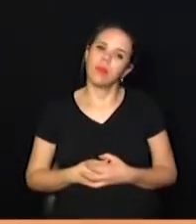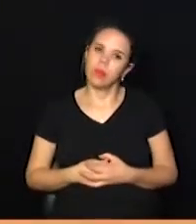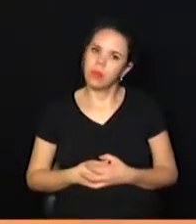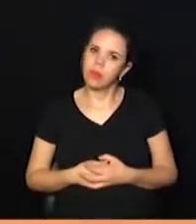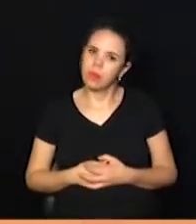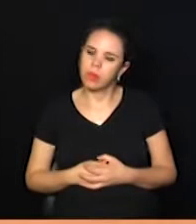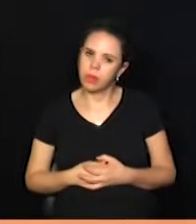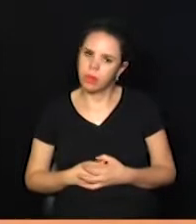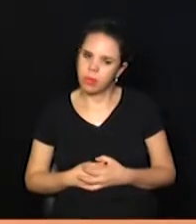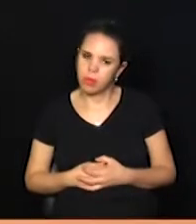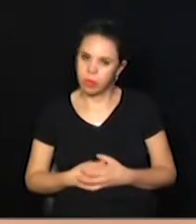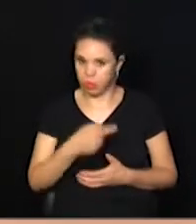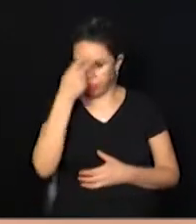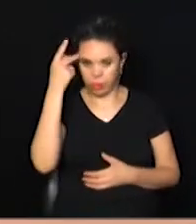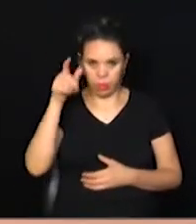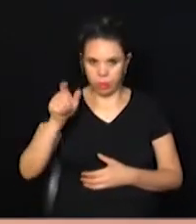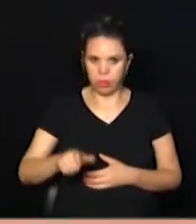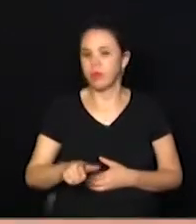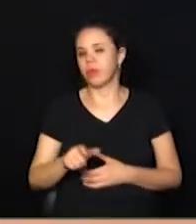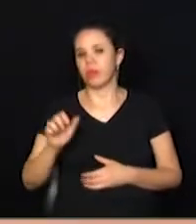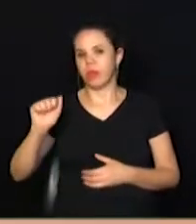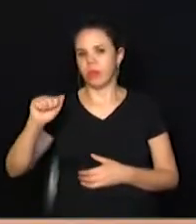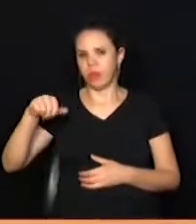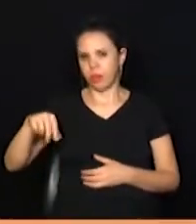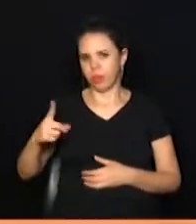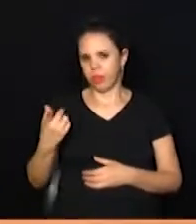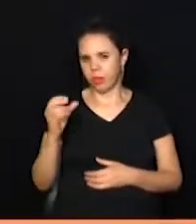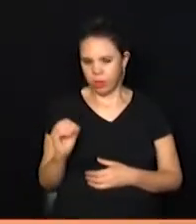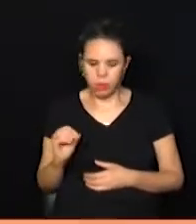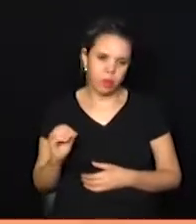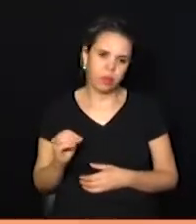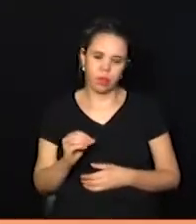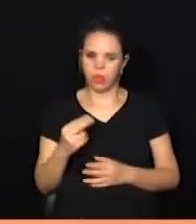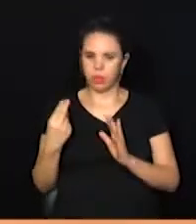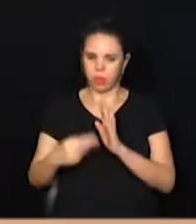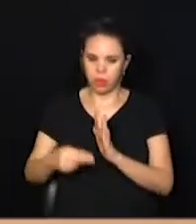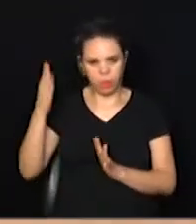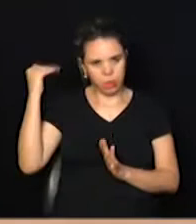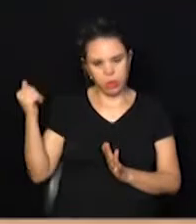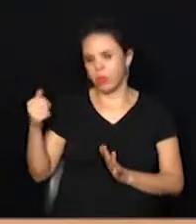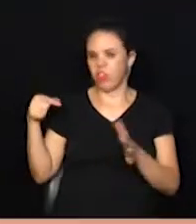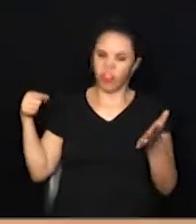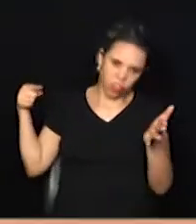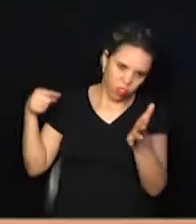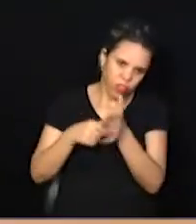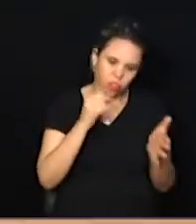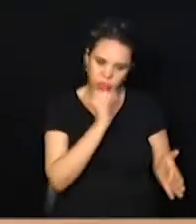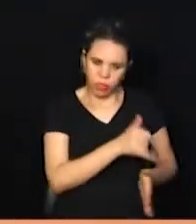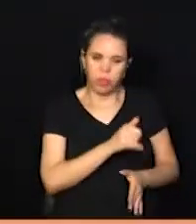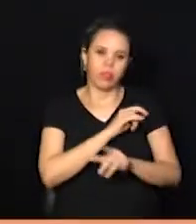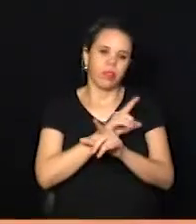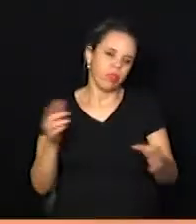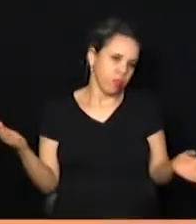Esse indivíduo, né, o Andinho, que é um nome público, foi denunciado. O